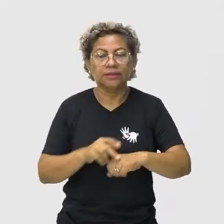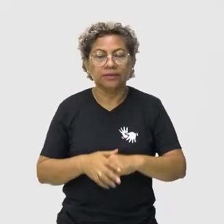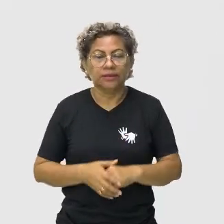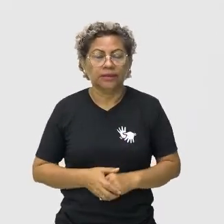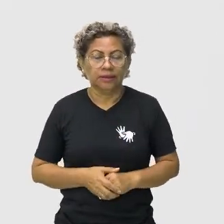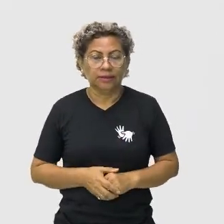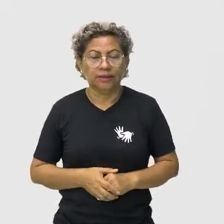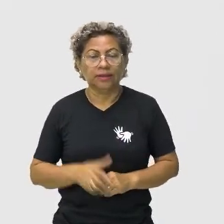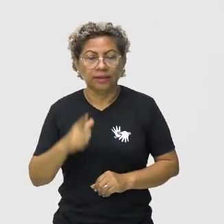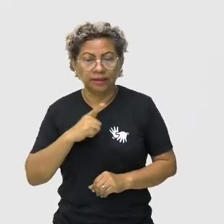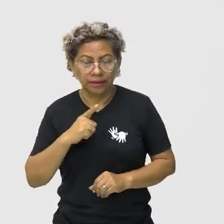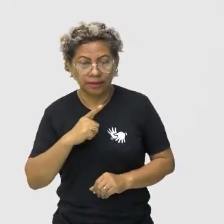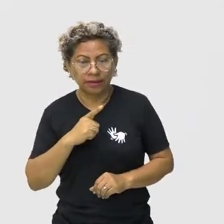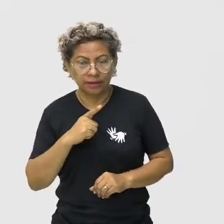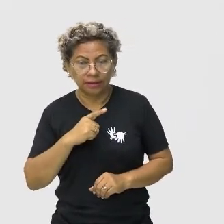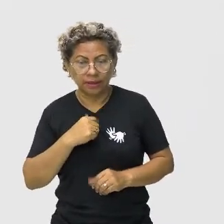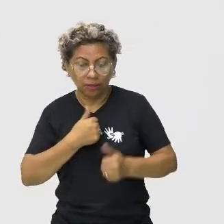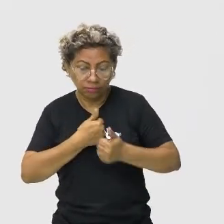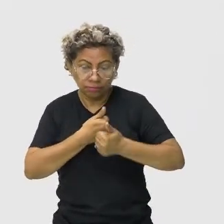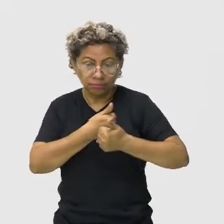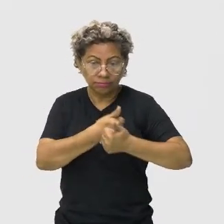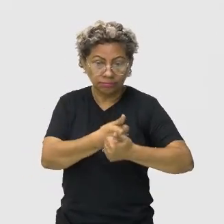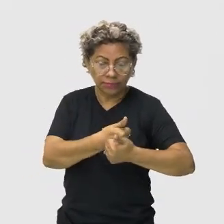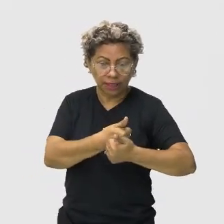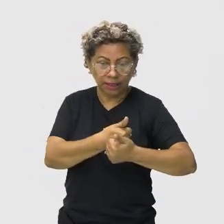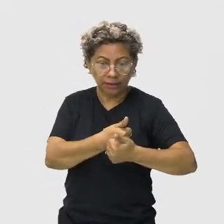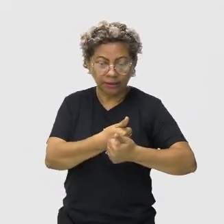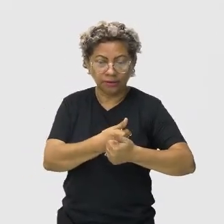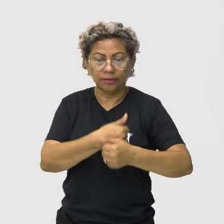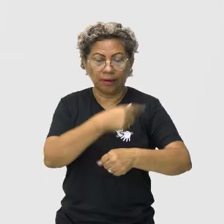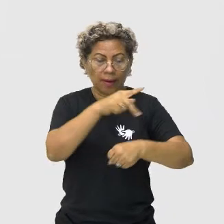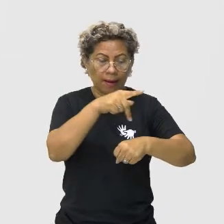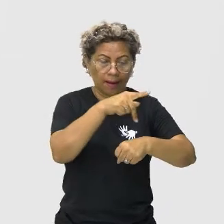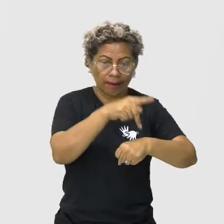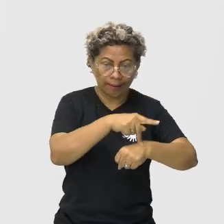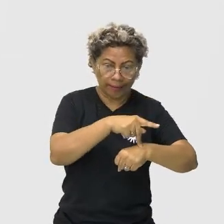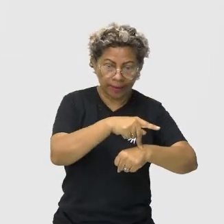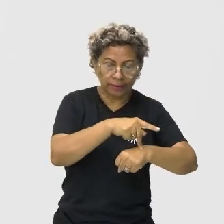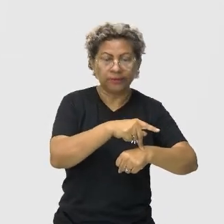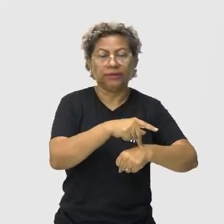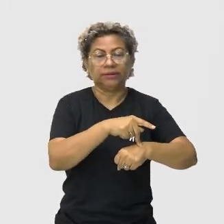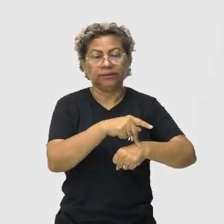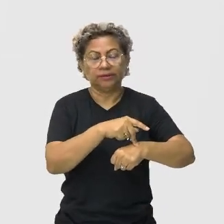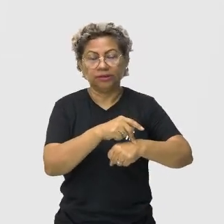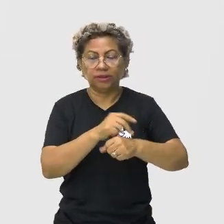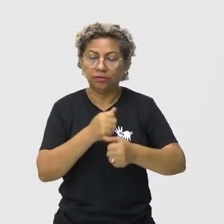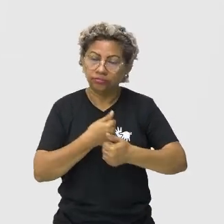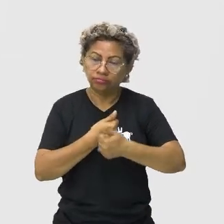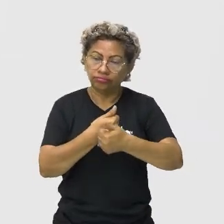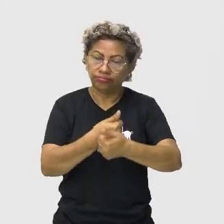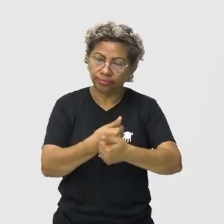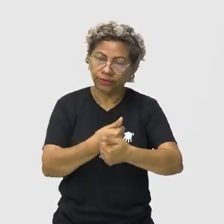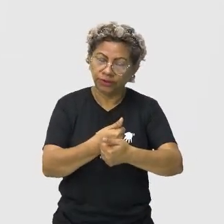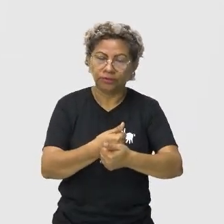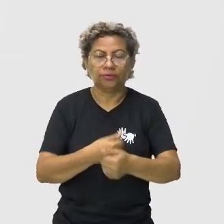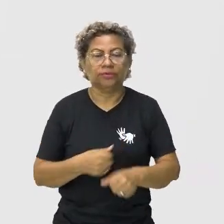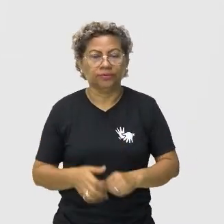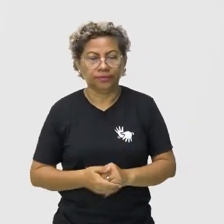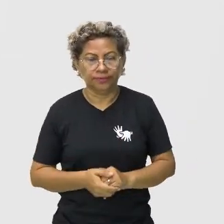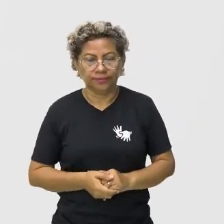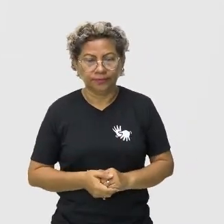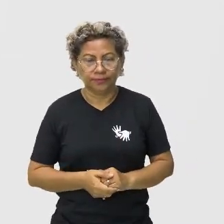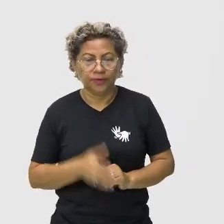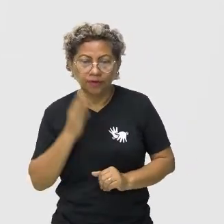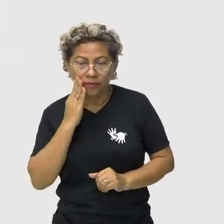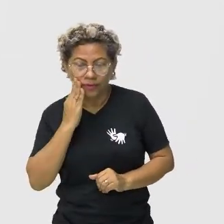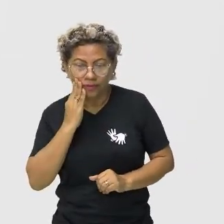agora, vão estar um mais próximo do outro, né? Nós temos aí Netherlands, que vai ser os Países Baixos, também conhecido